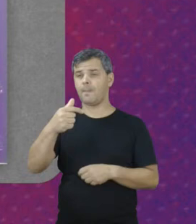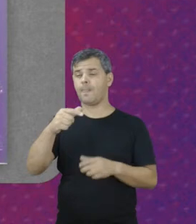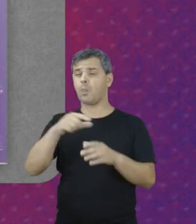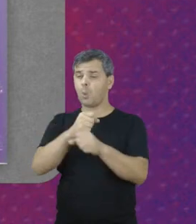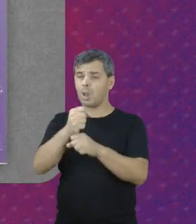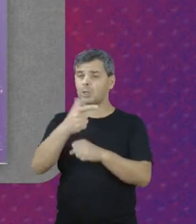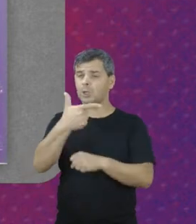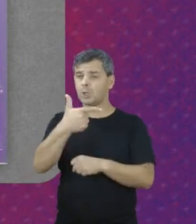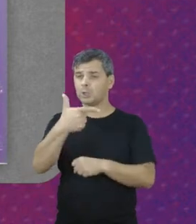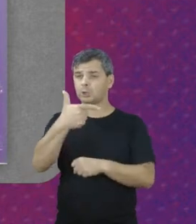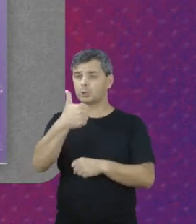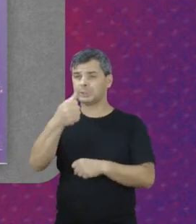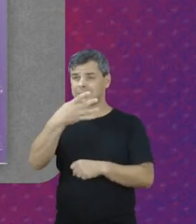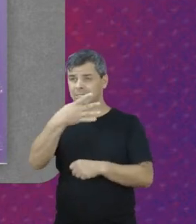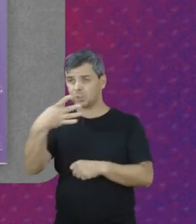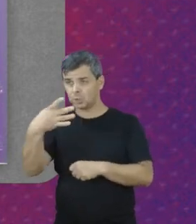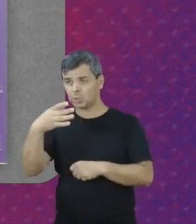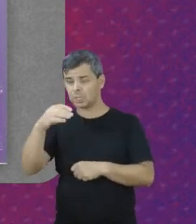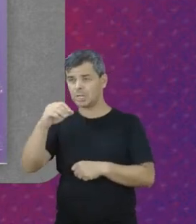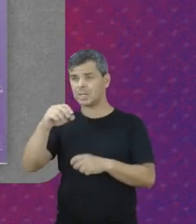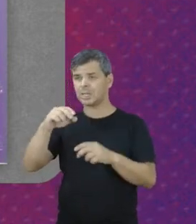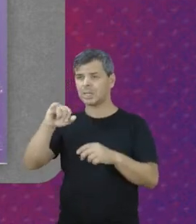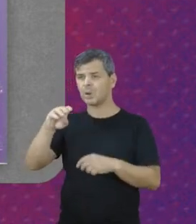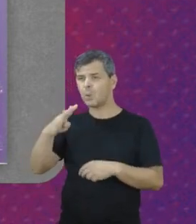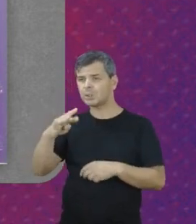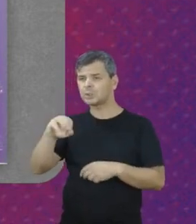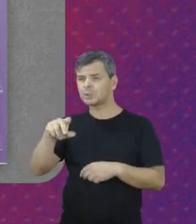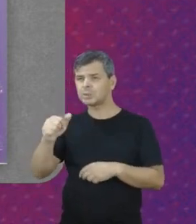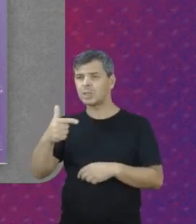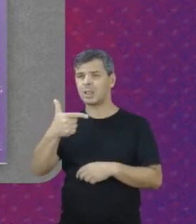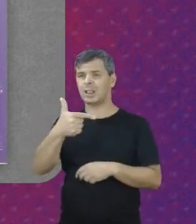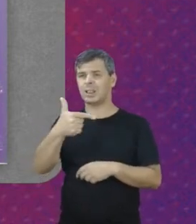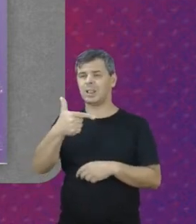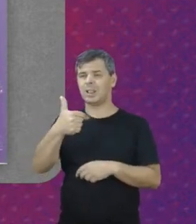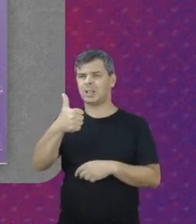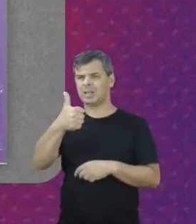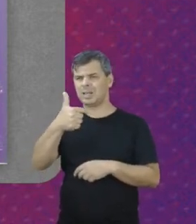2023, no dia 4 de julho deste ano, a Lei